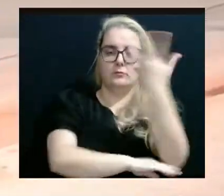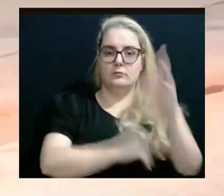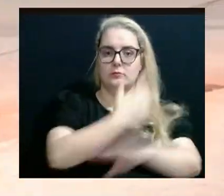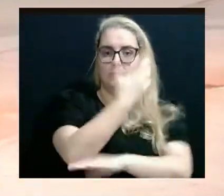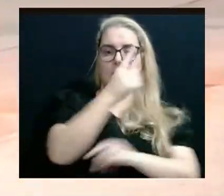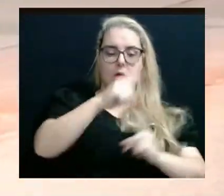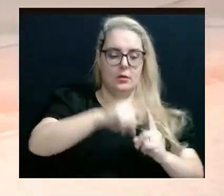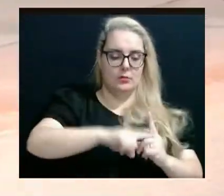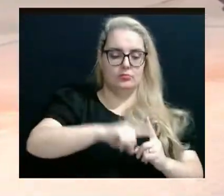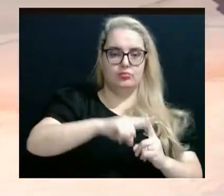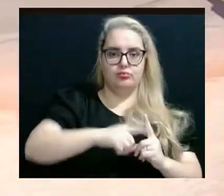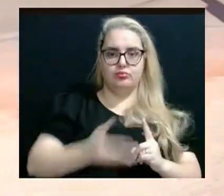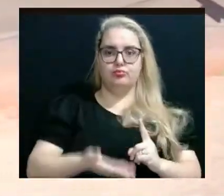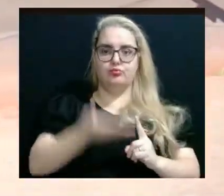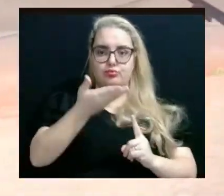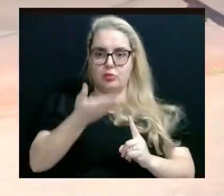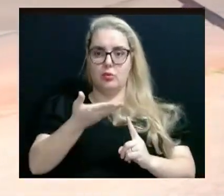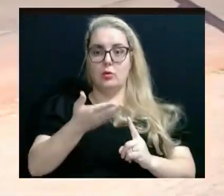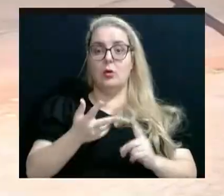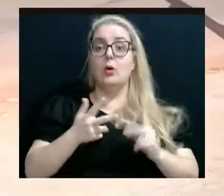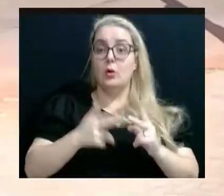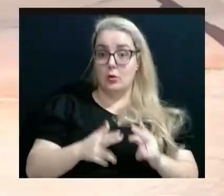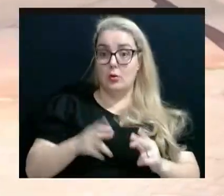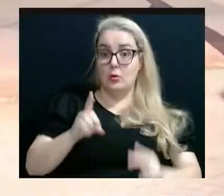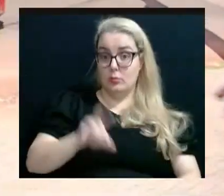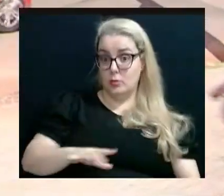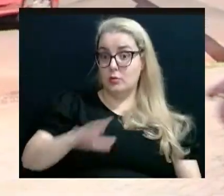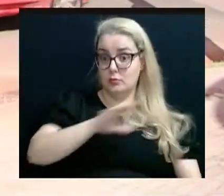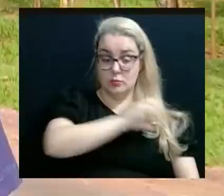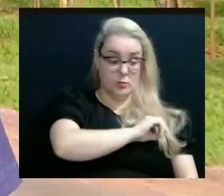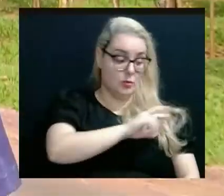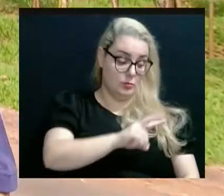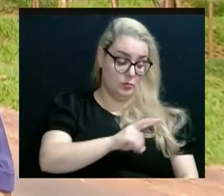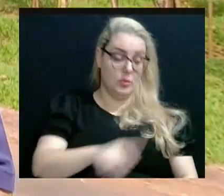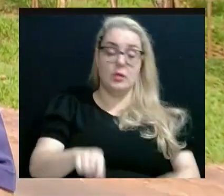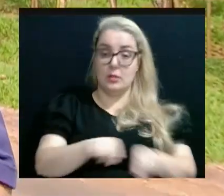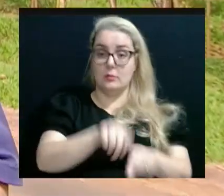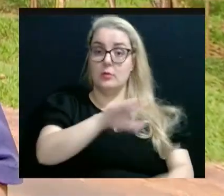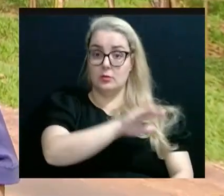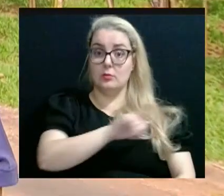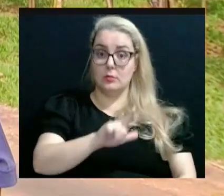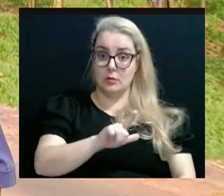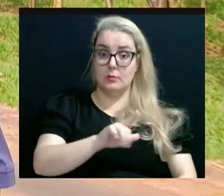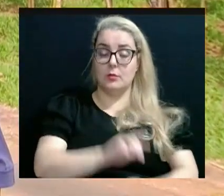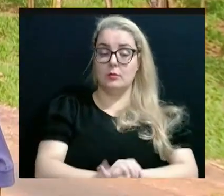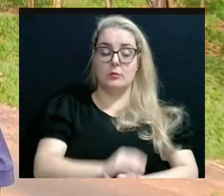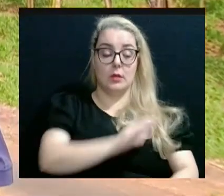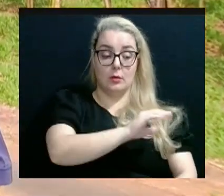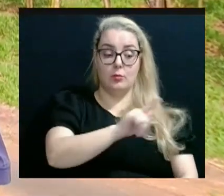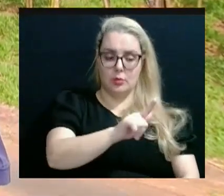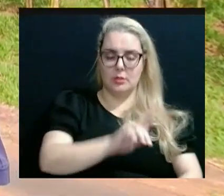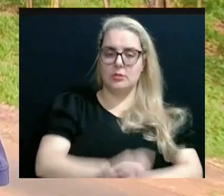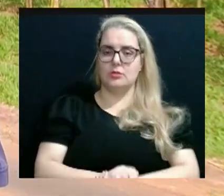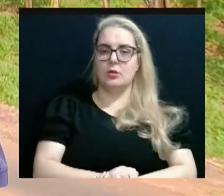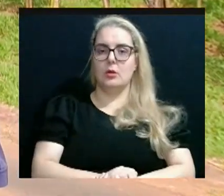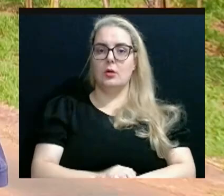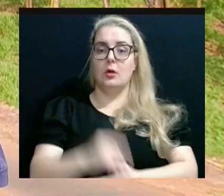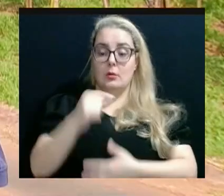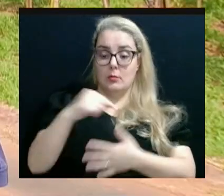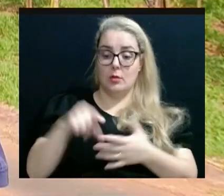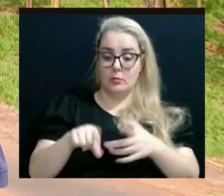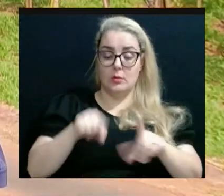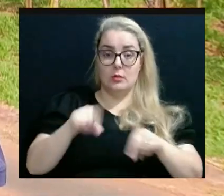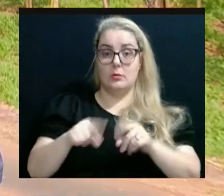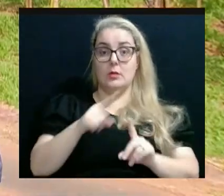mais elevadas, como os distritos do Ouro Verde e do Campo Grande. Bom, o critério de escolha são espécies